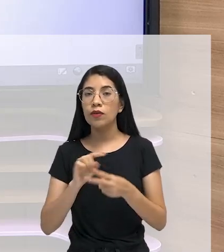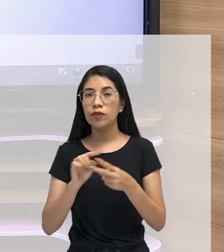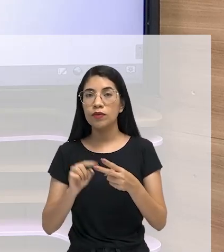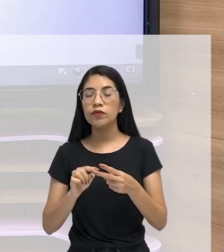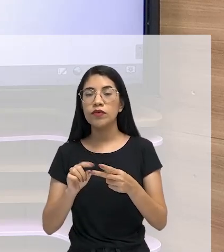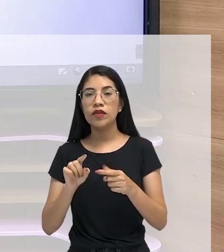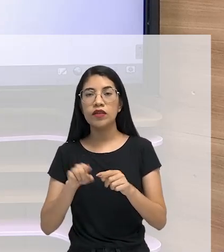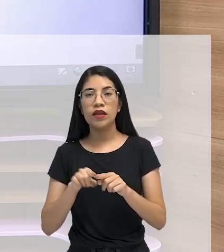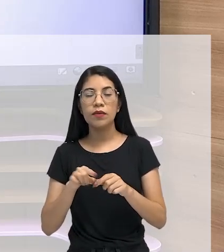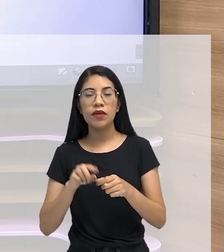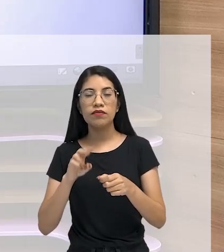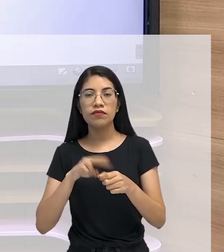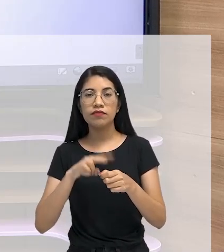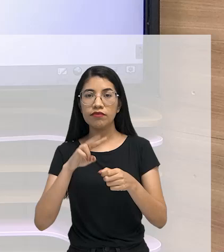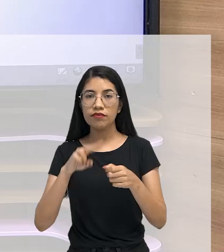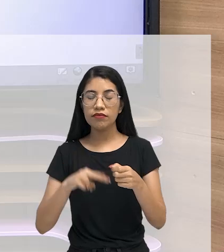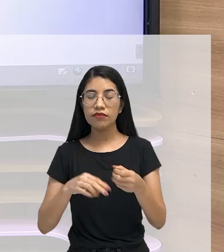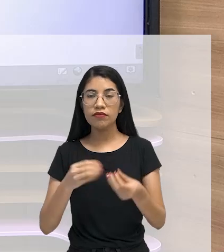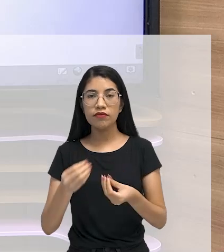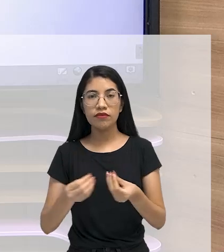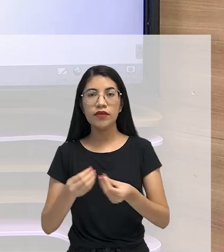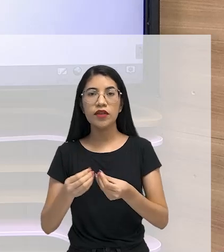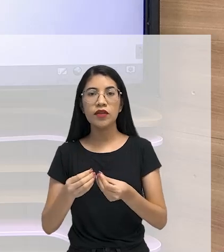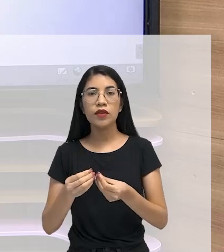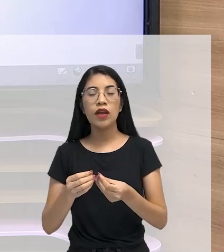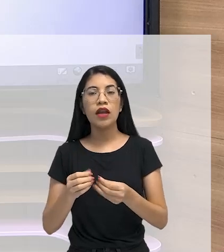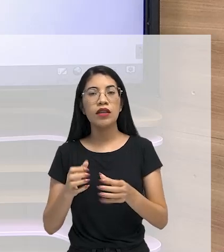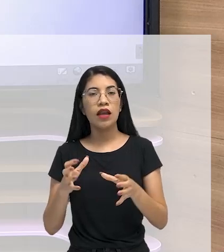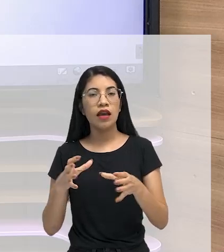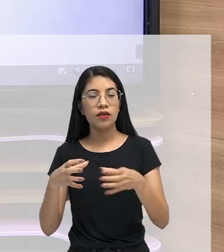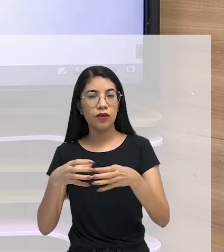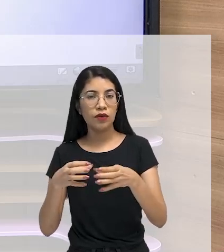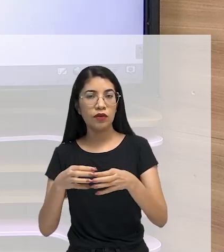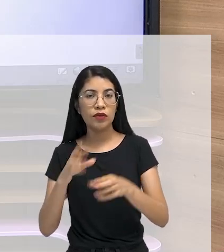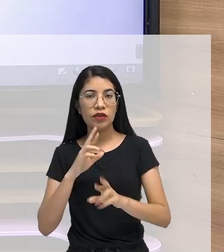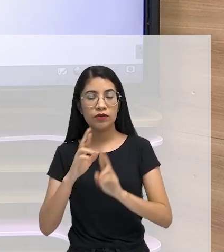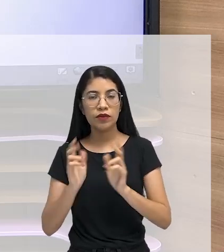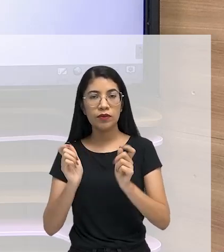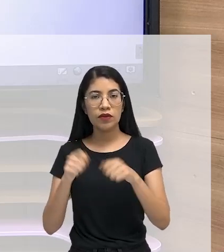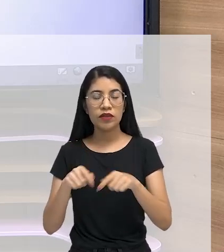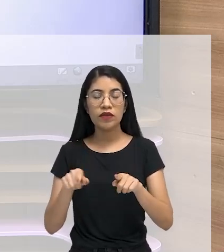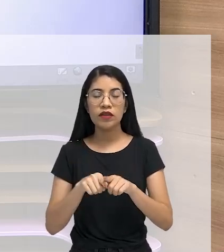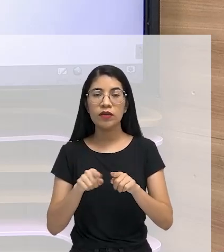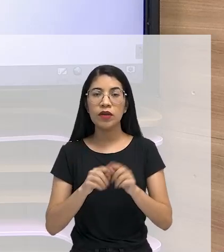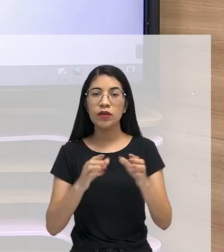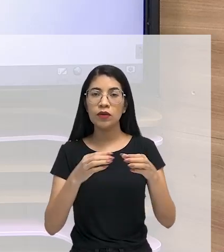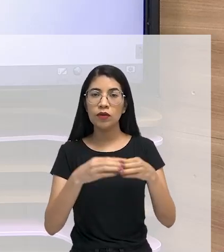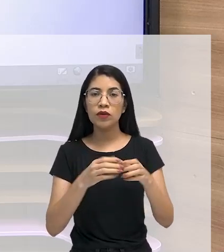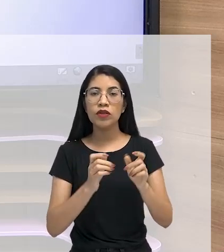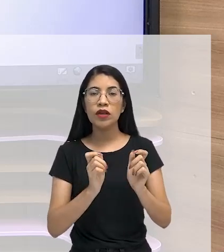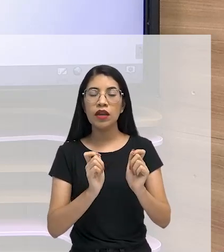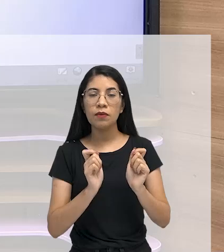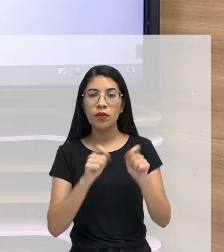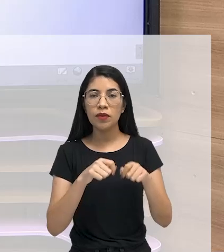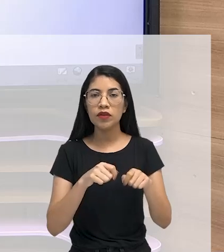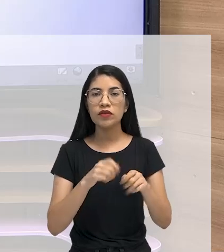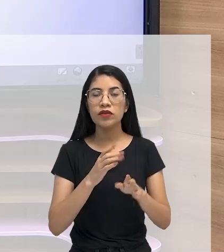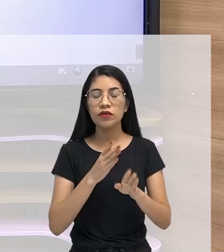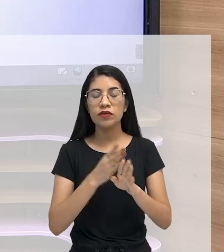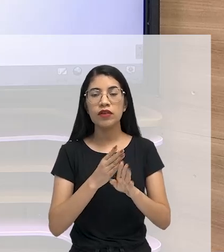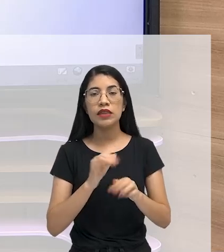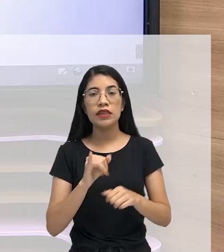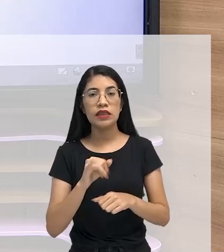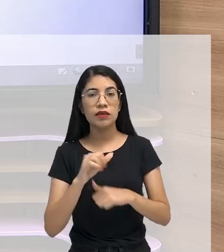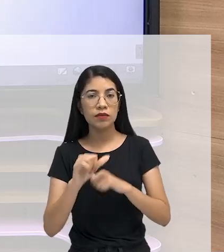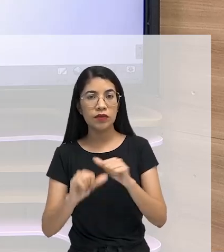variáveis, tá? O espaço amostral e os casos favoráveis, tá? Quando você muda